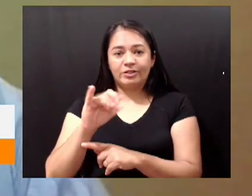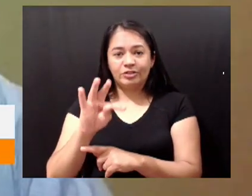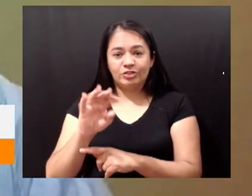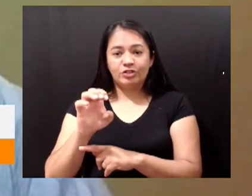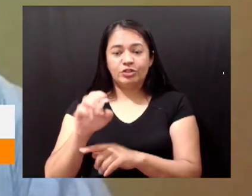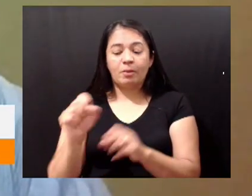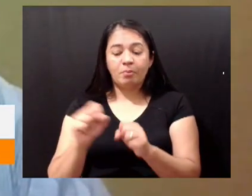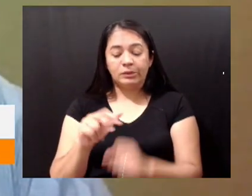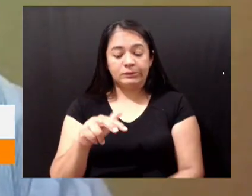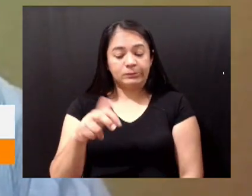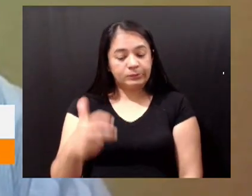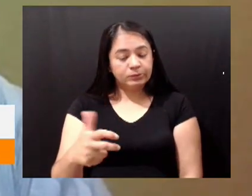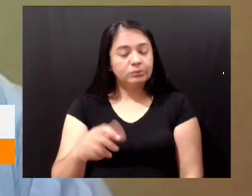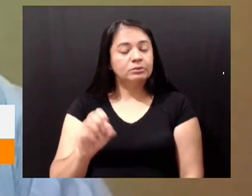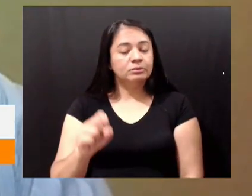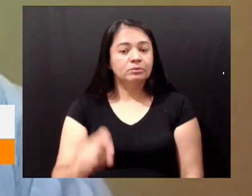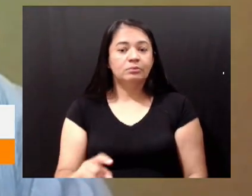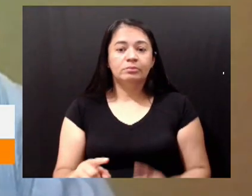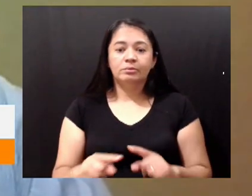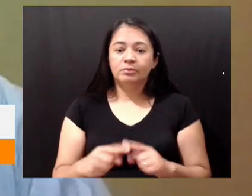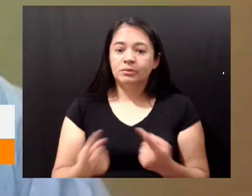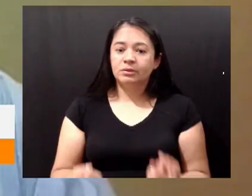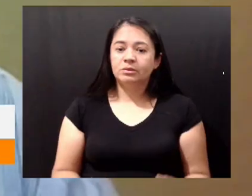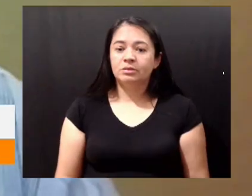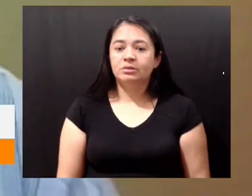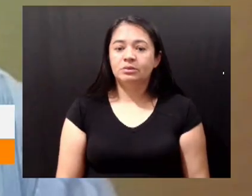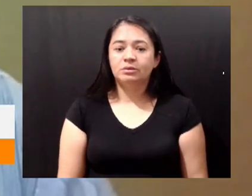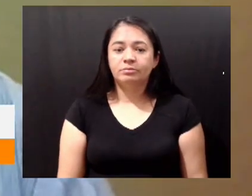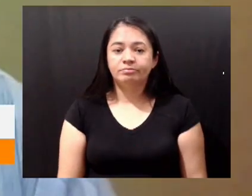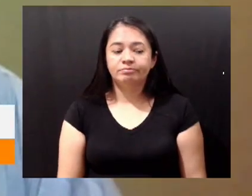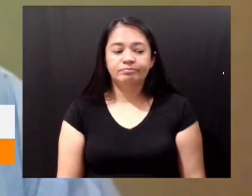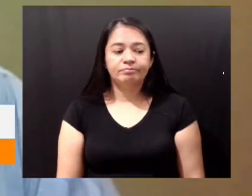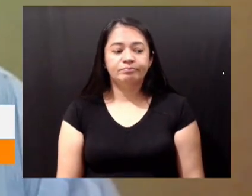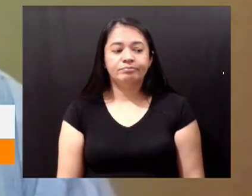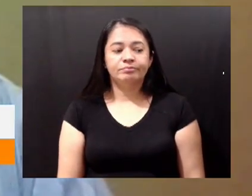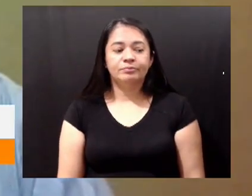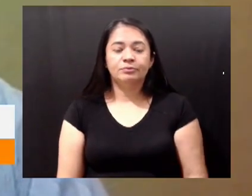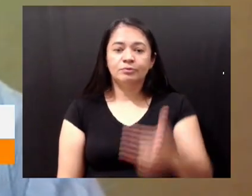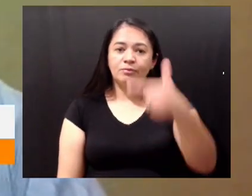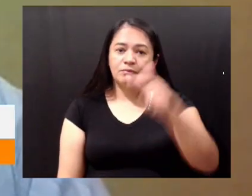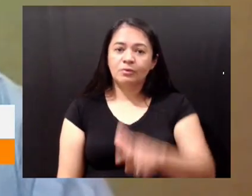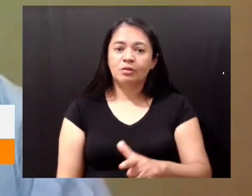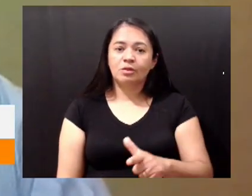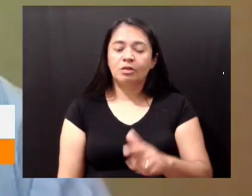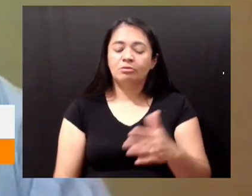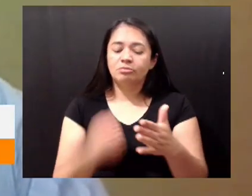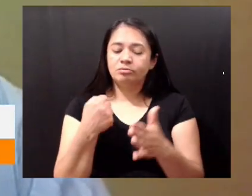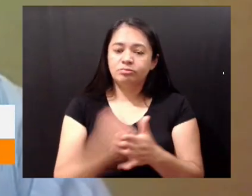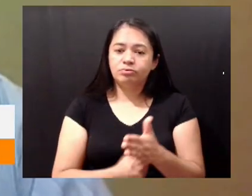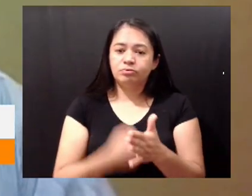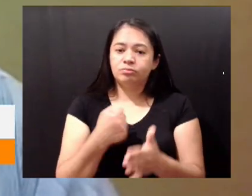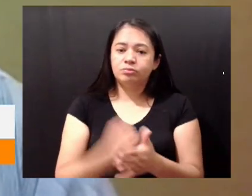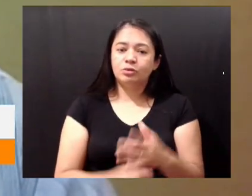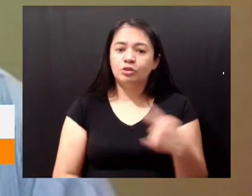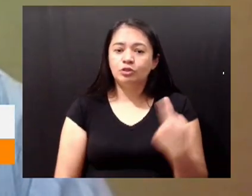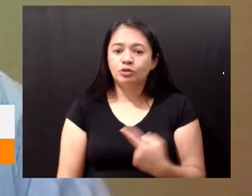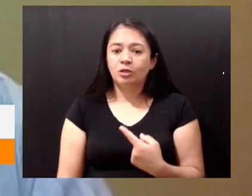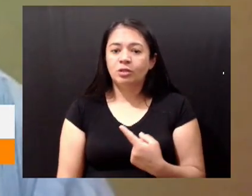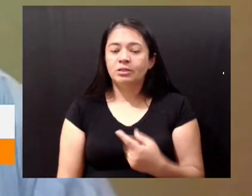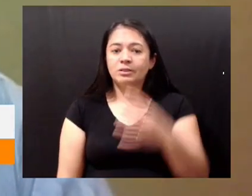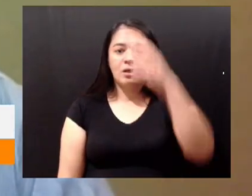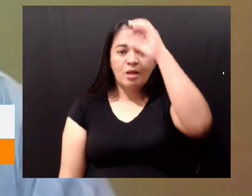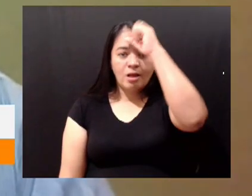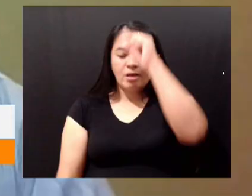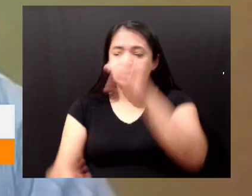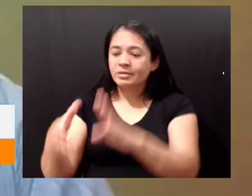eventualmente, mas enfim, é mais uma luta aí para nós estarmos orientando as pessoas para que tenham